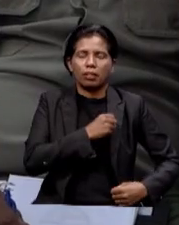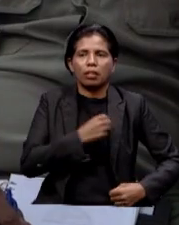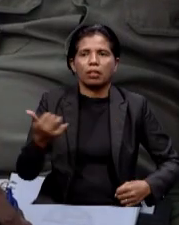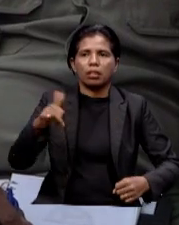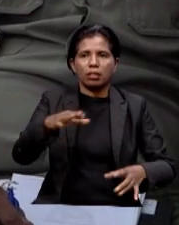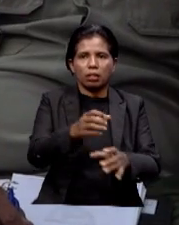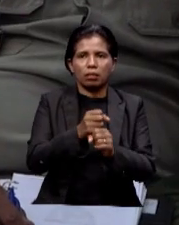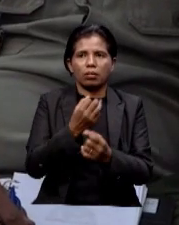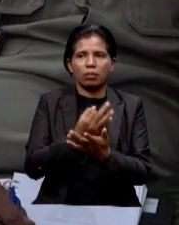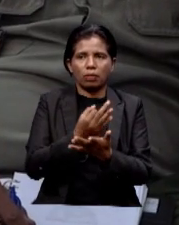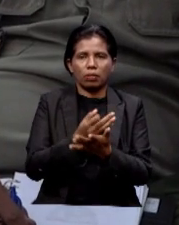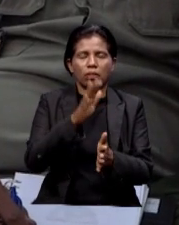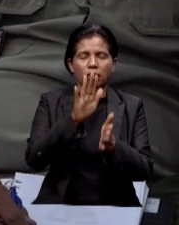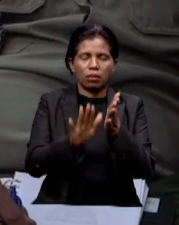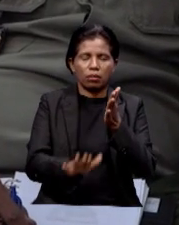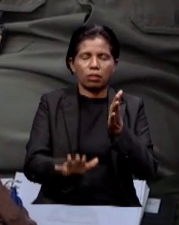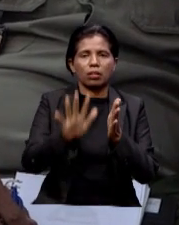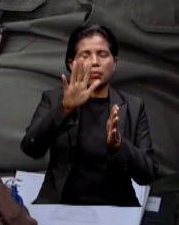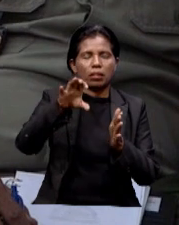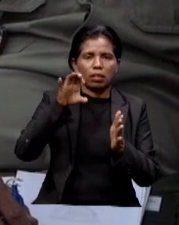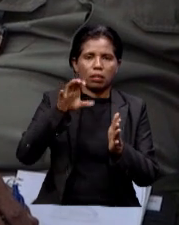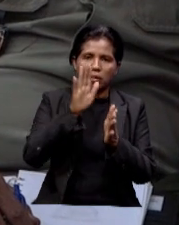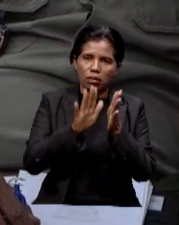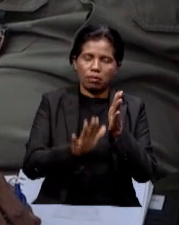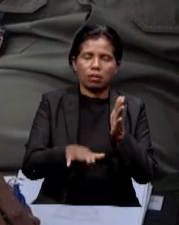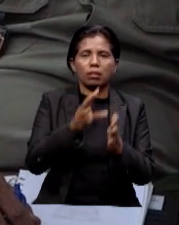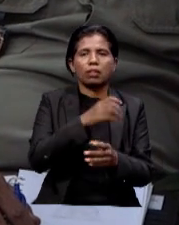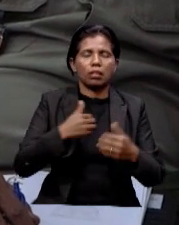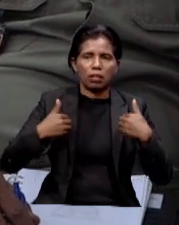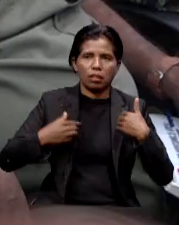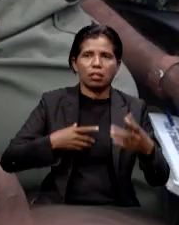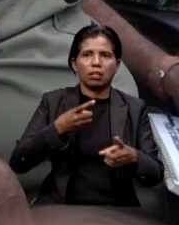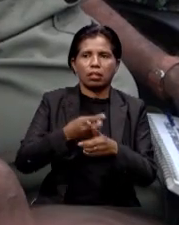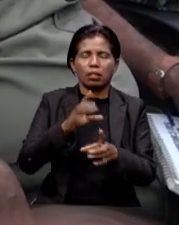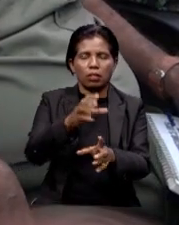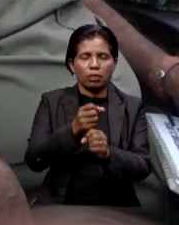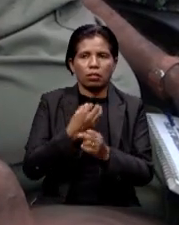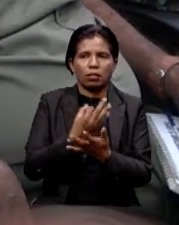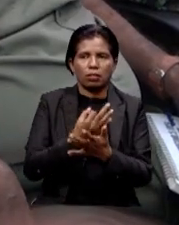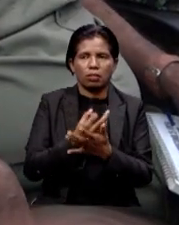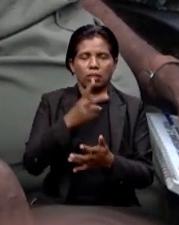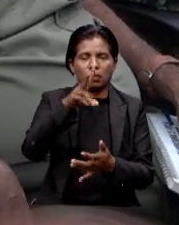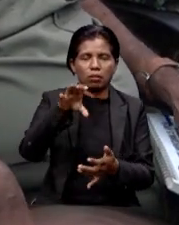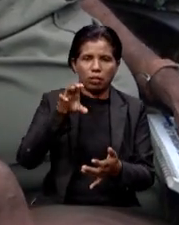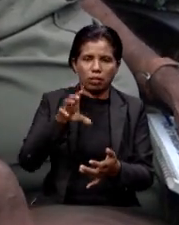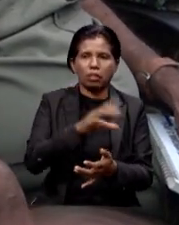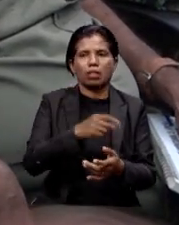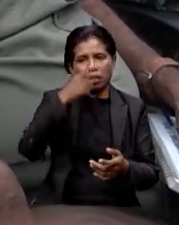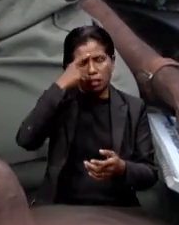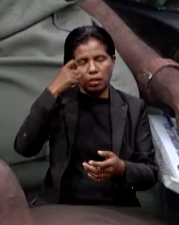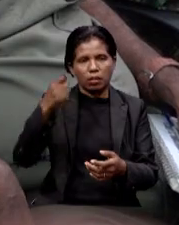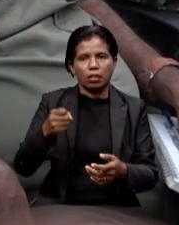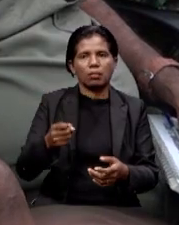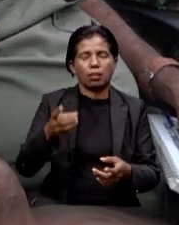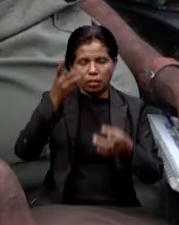o rendimento menos esse dólar americano atus lima, ia direito e reta subsídio fim do ano dólar atus rua, também define